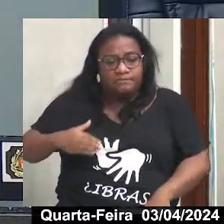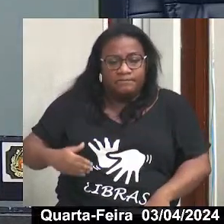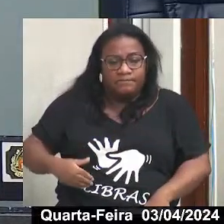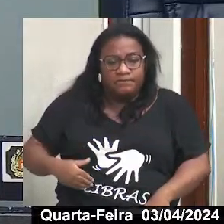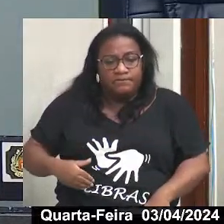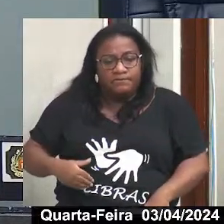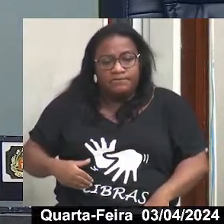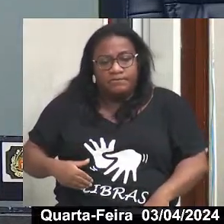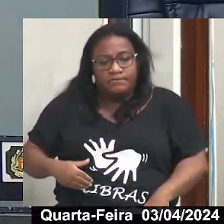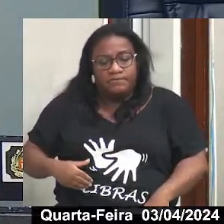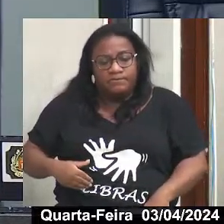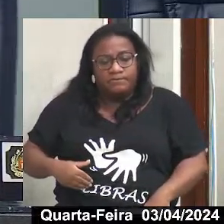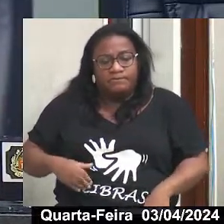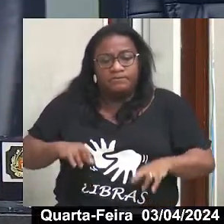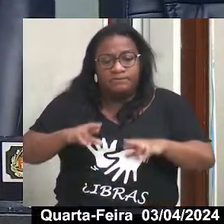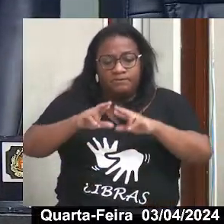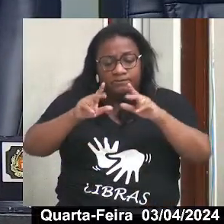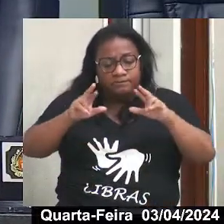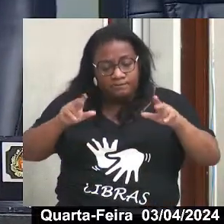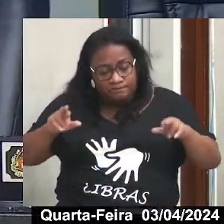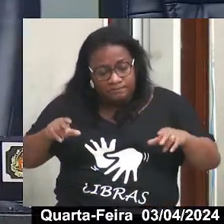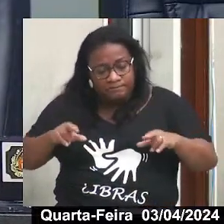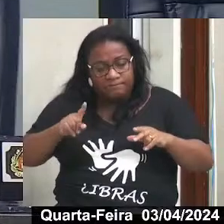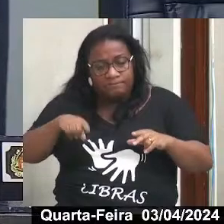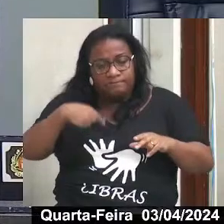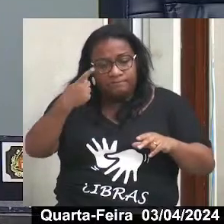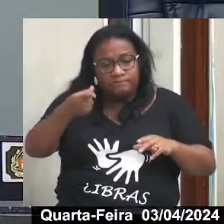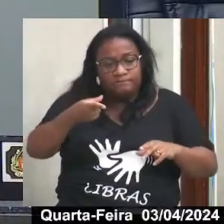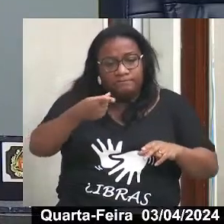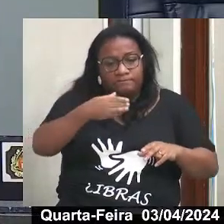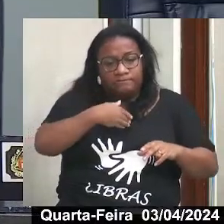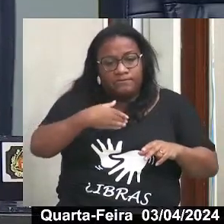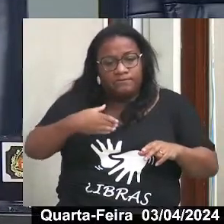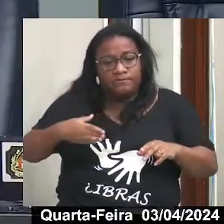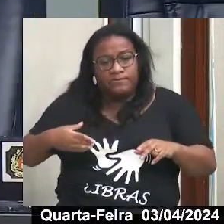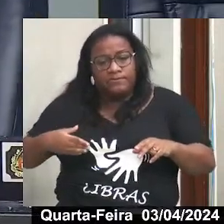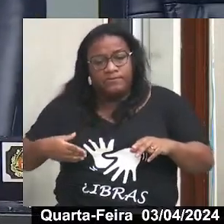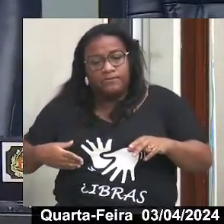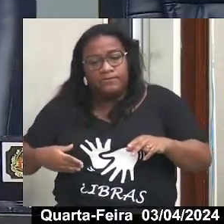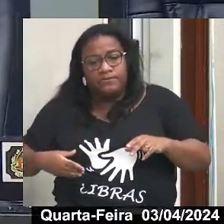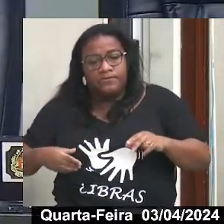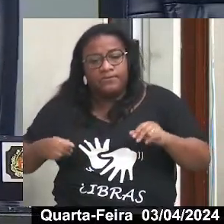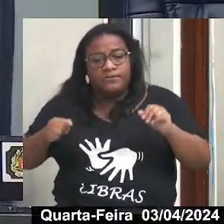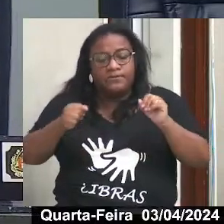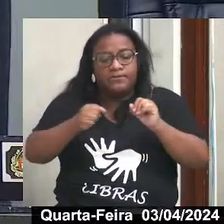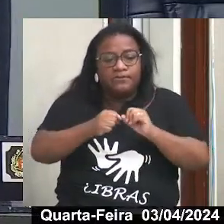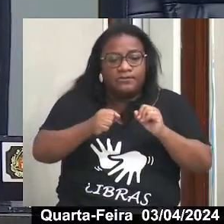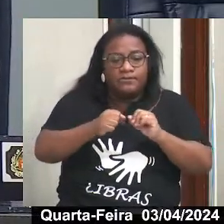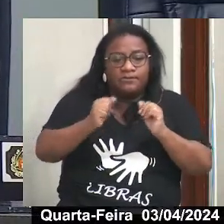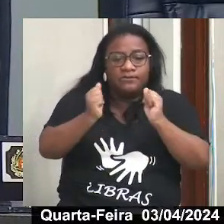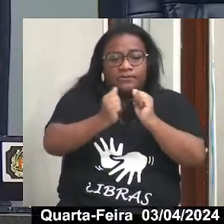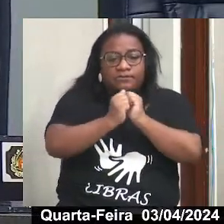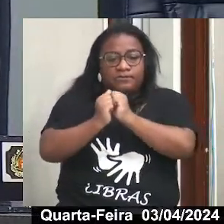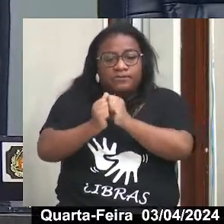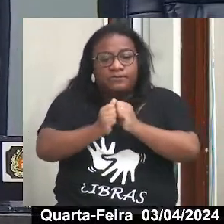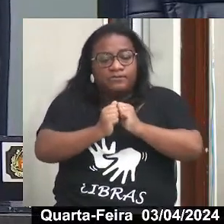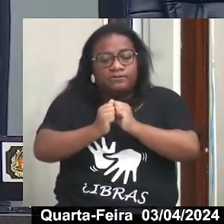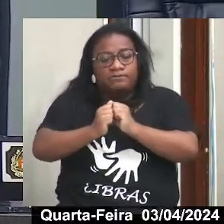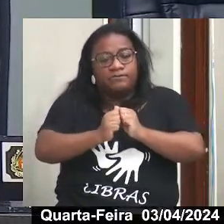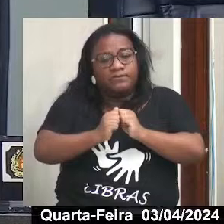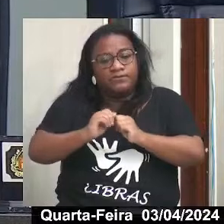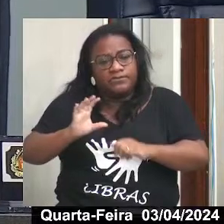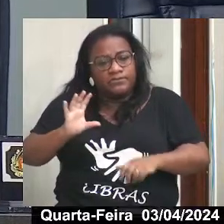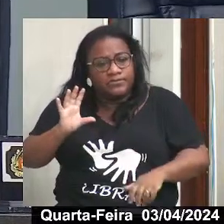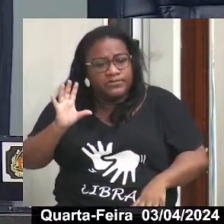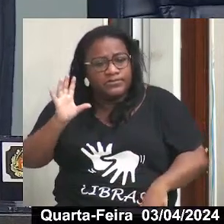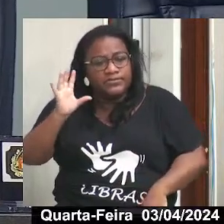tem sido diferenciado dos outros. Então, graças a Deus, fiz parte deste governo de muitas inaugurações